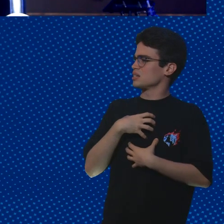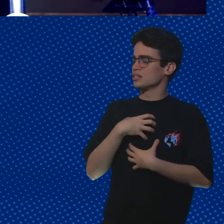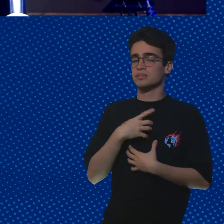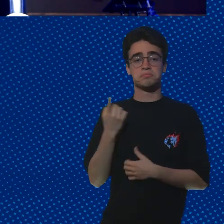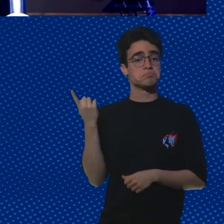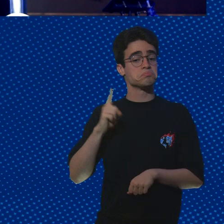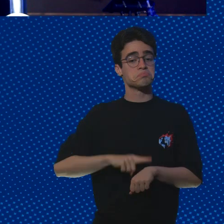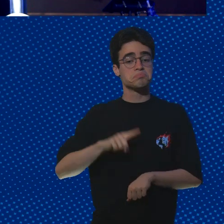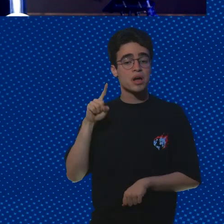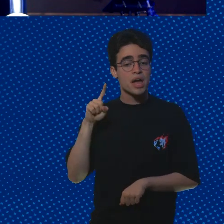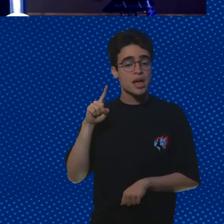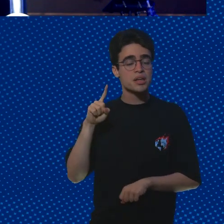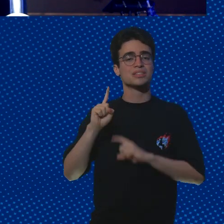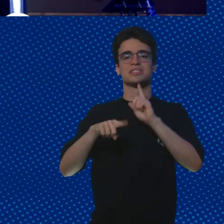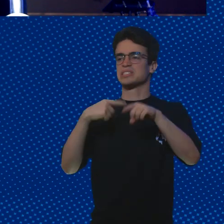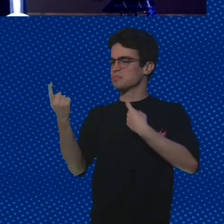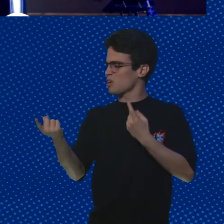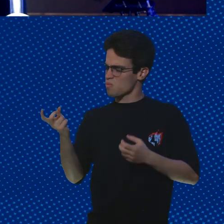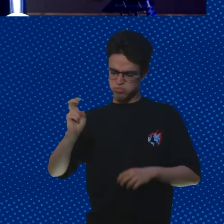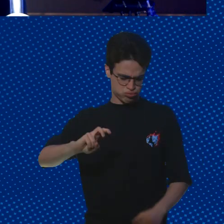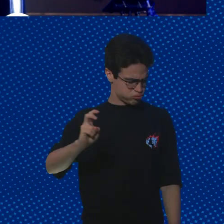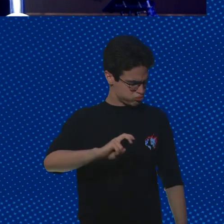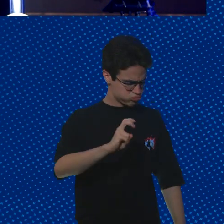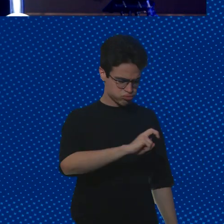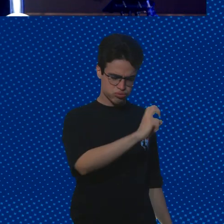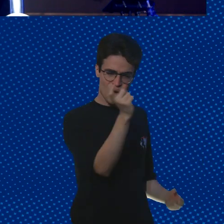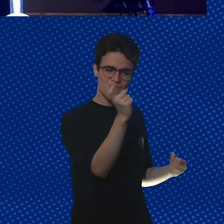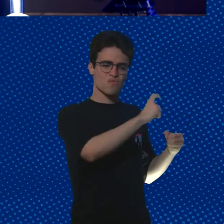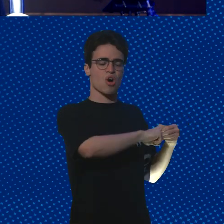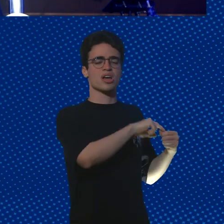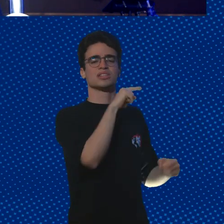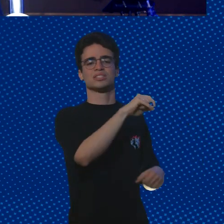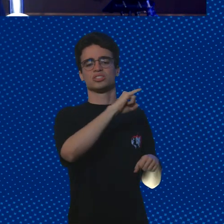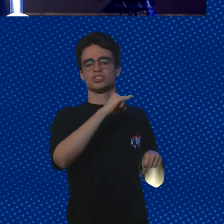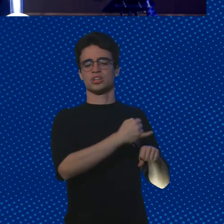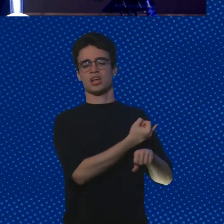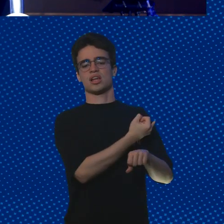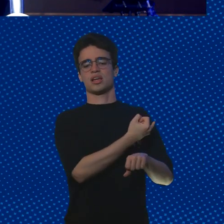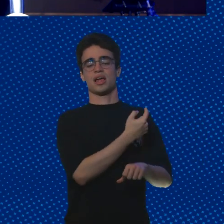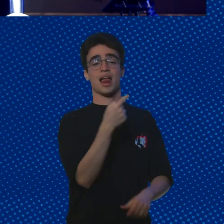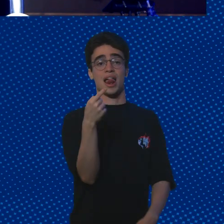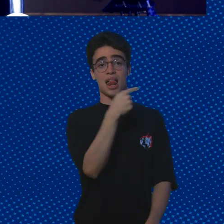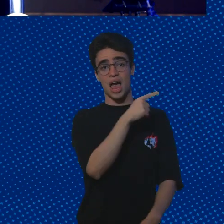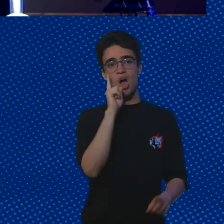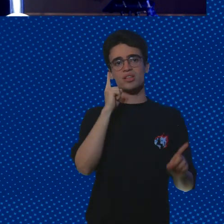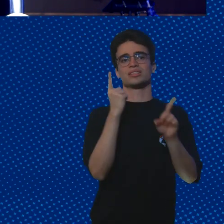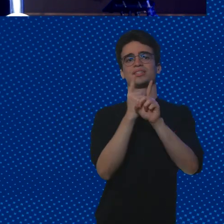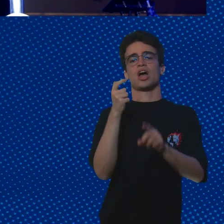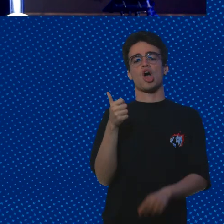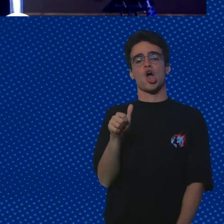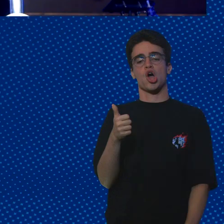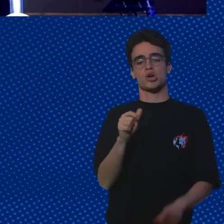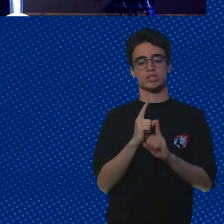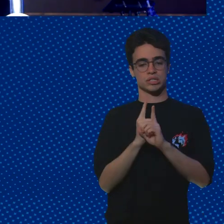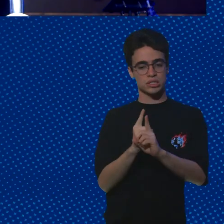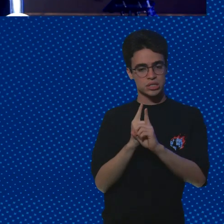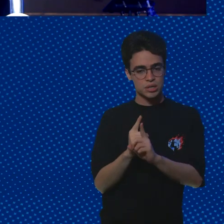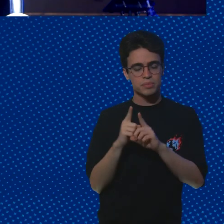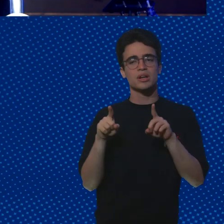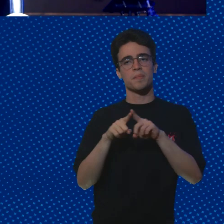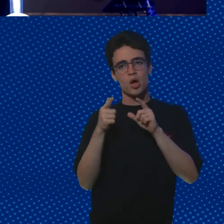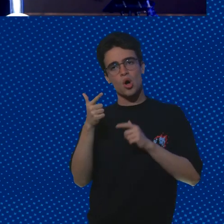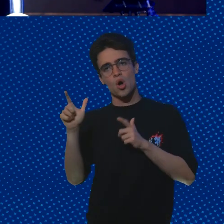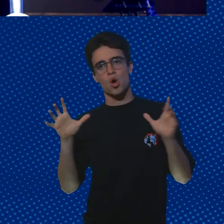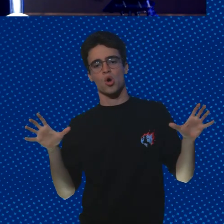hora levantaram-se e voltaram para Jerusalém. Ali encontraram os 11 discípulos e os outros que estavam reunidos com